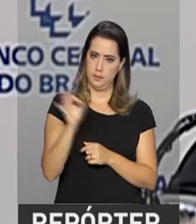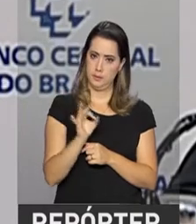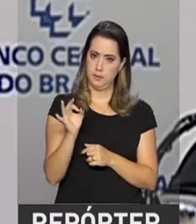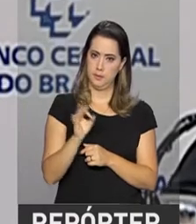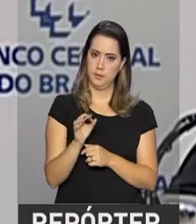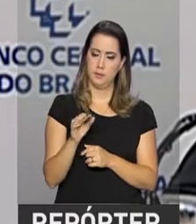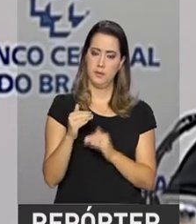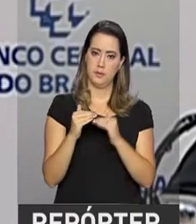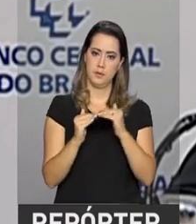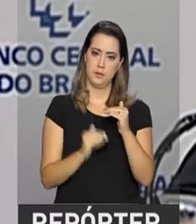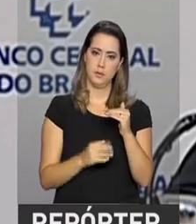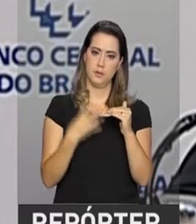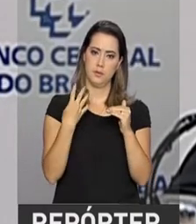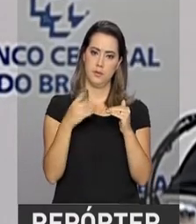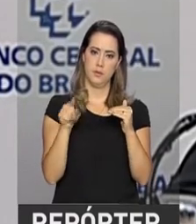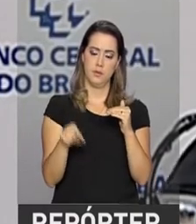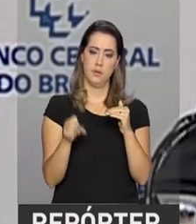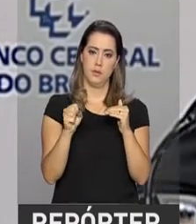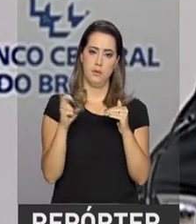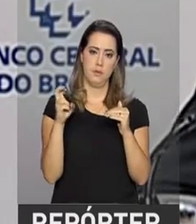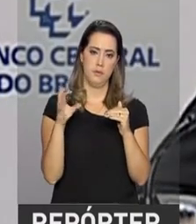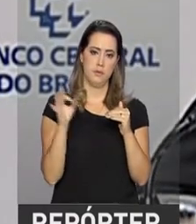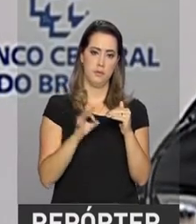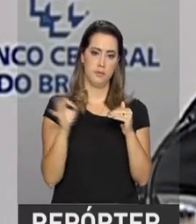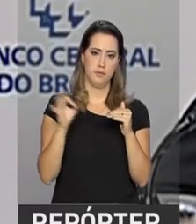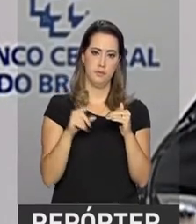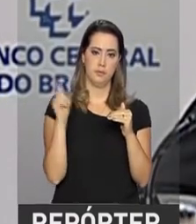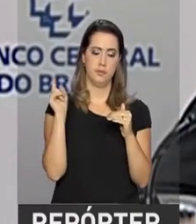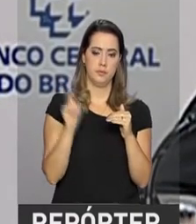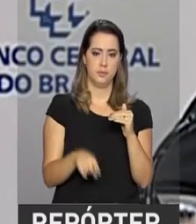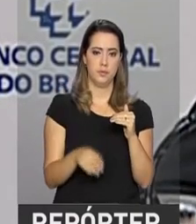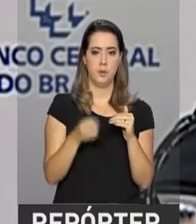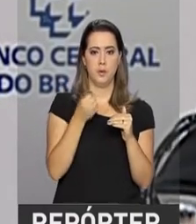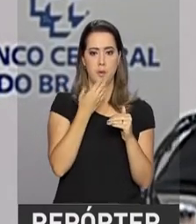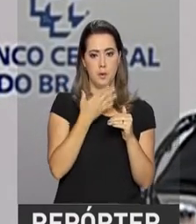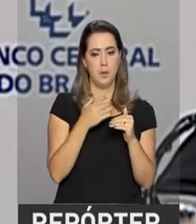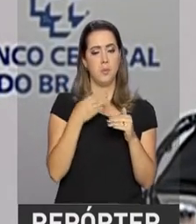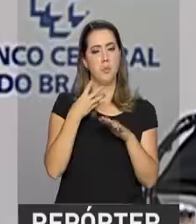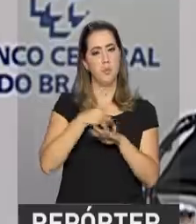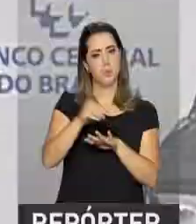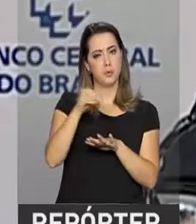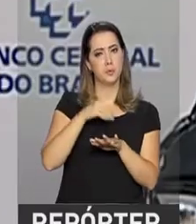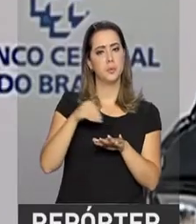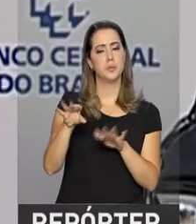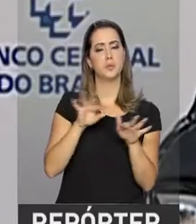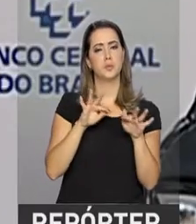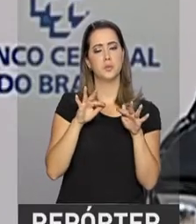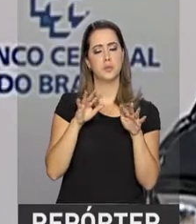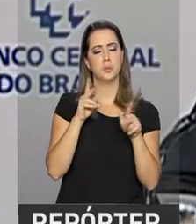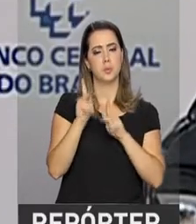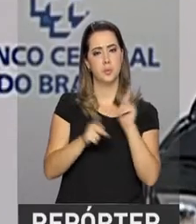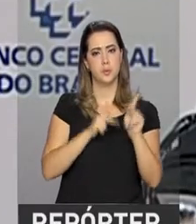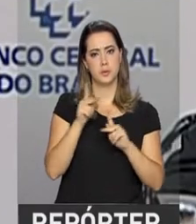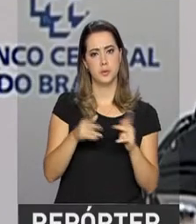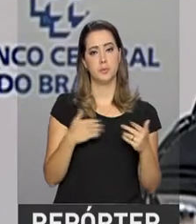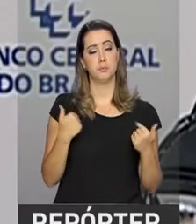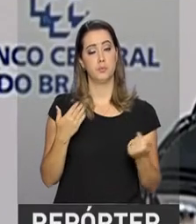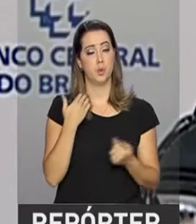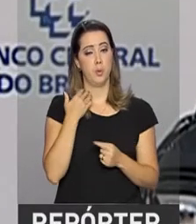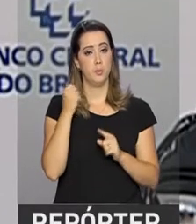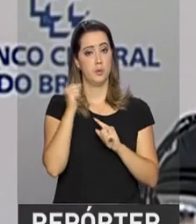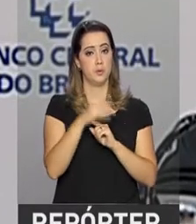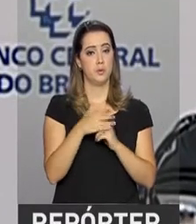4 de 85 no ano passado que é uma boa notícia para a população o banco central vai continuar trabalhando